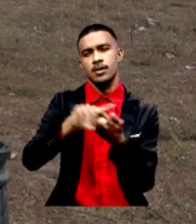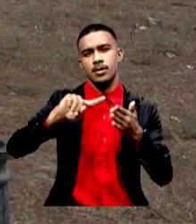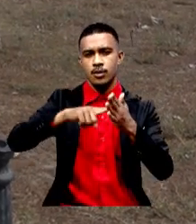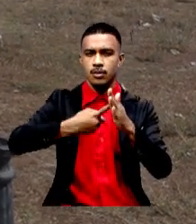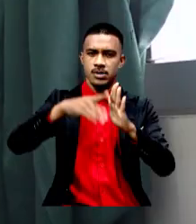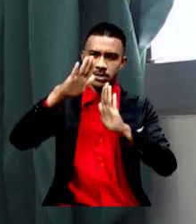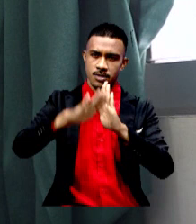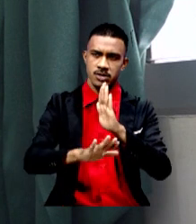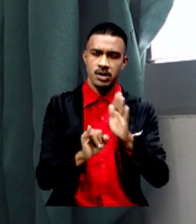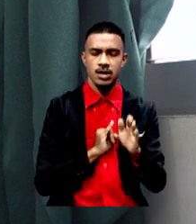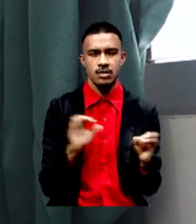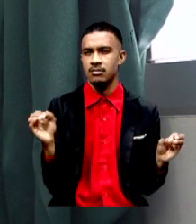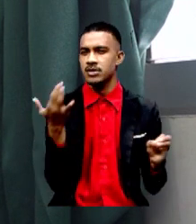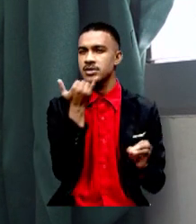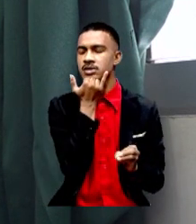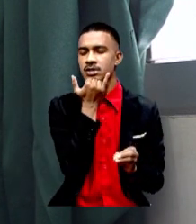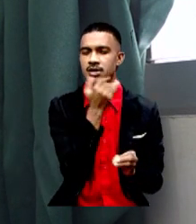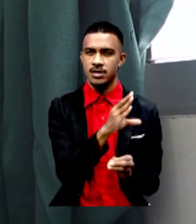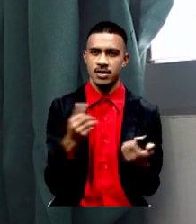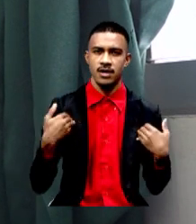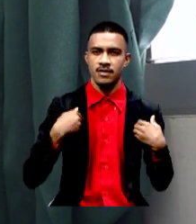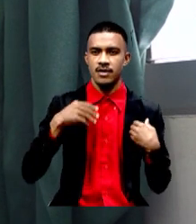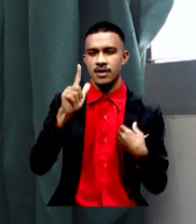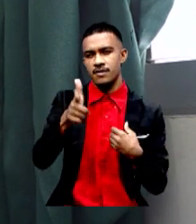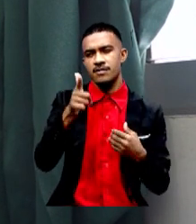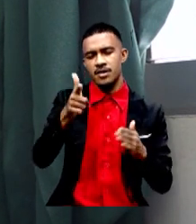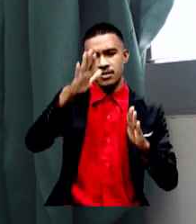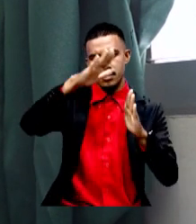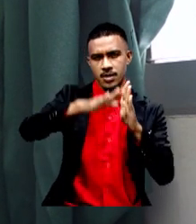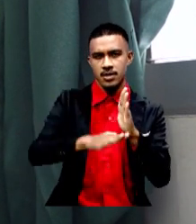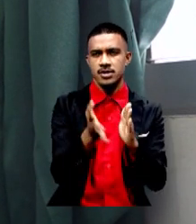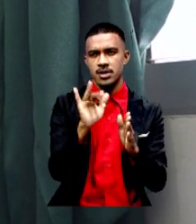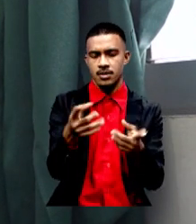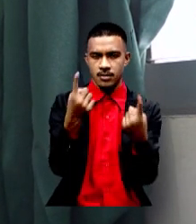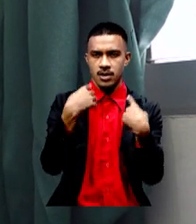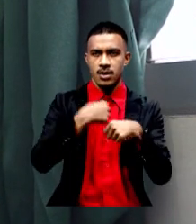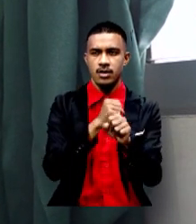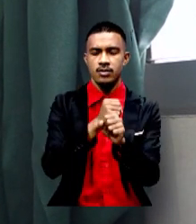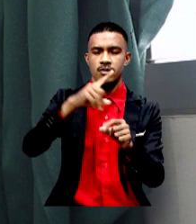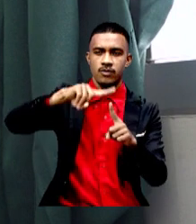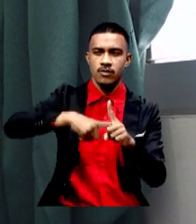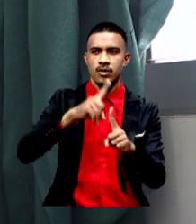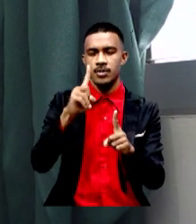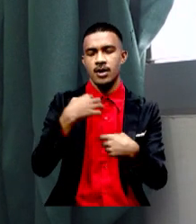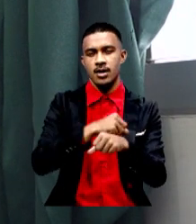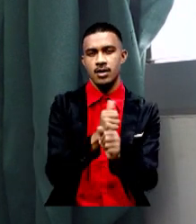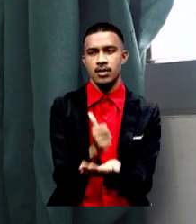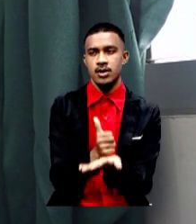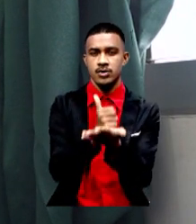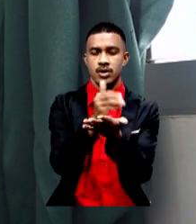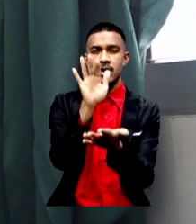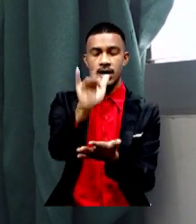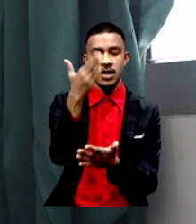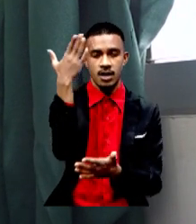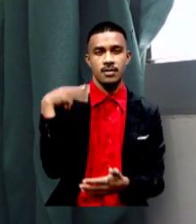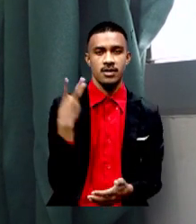Se aula sala 20 ou então 20 tomai krai. Será mesmo com aula. Nem cada fulano não vem a calo consultas. Baixa aí a minha